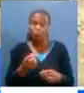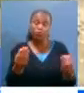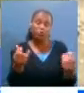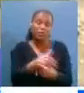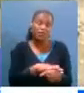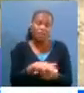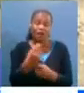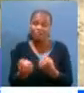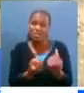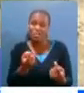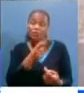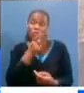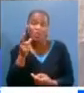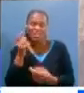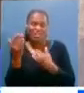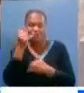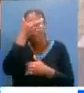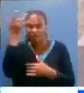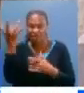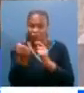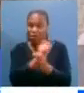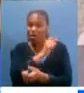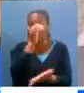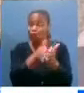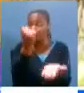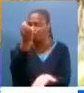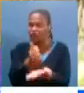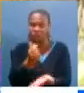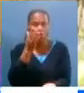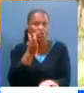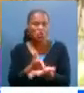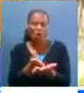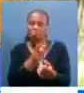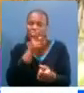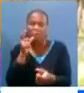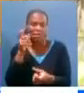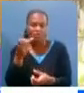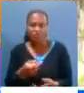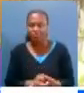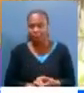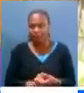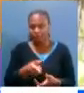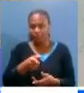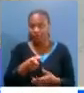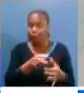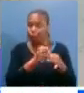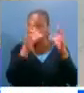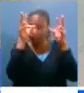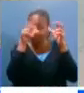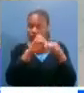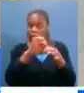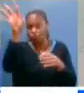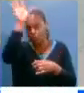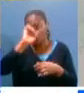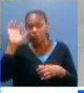muitos casos, a tão prometida facilitação de vistos não passa de uma promessa. Neste concernente, o